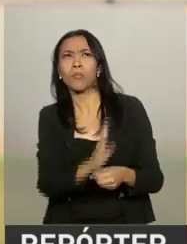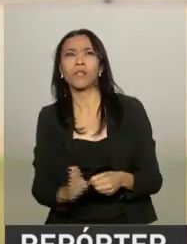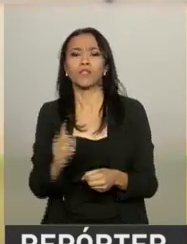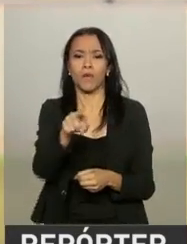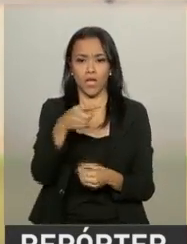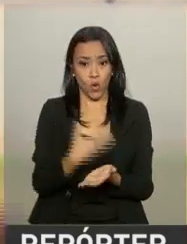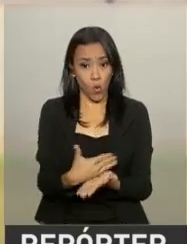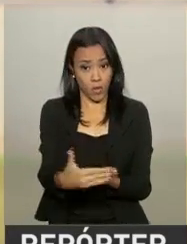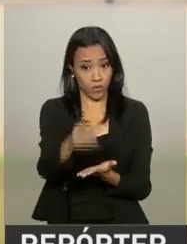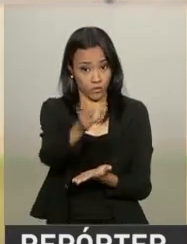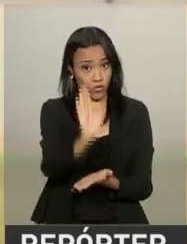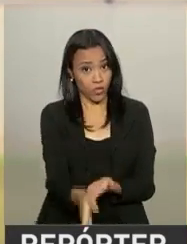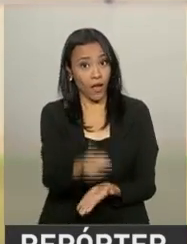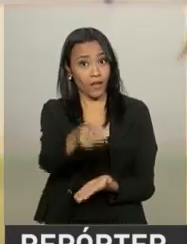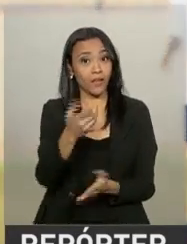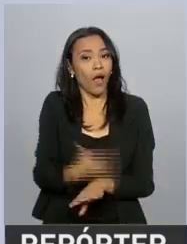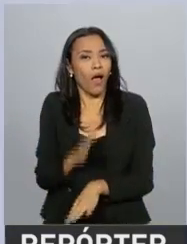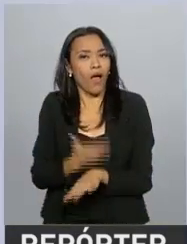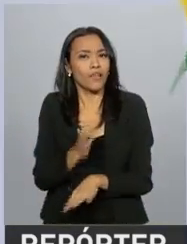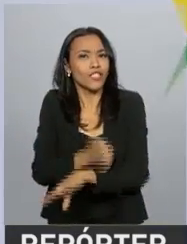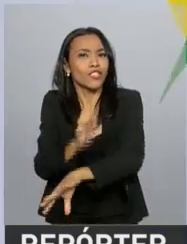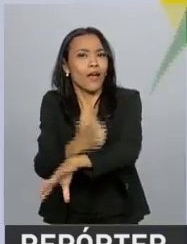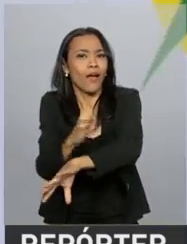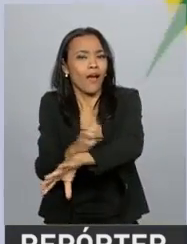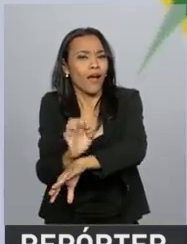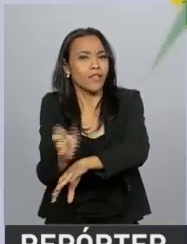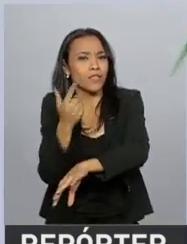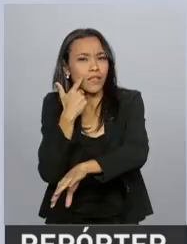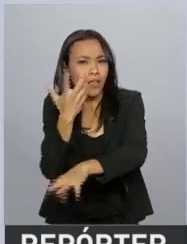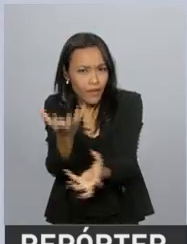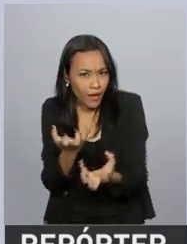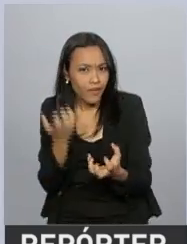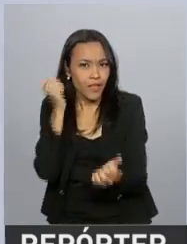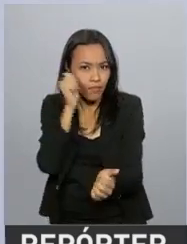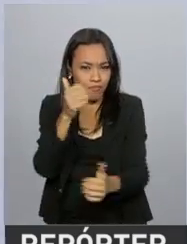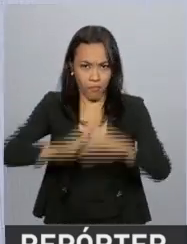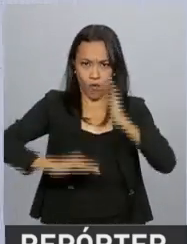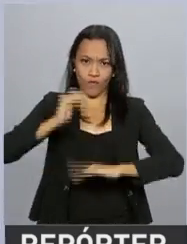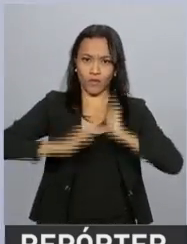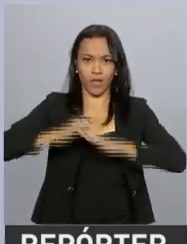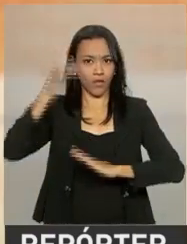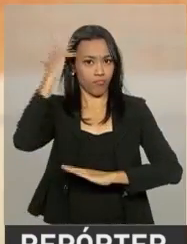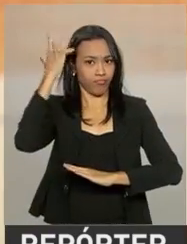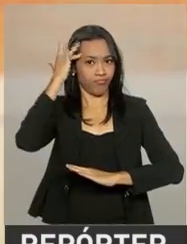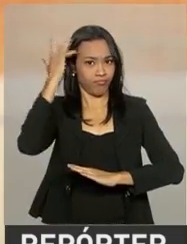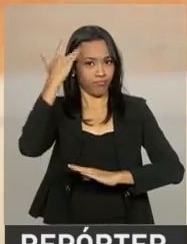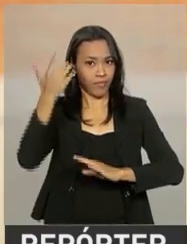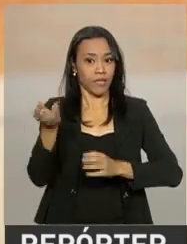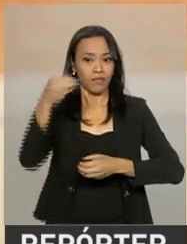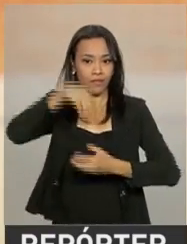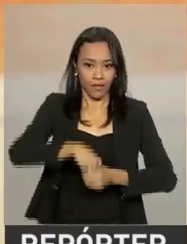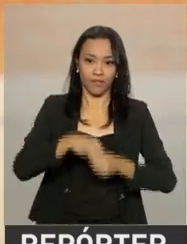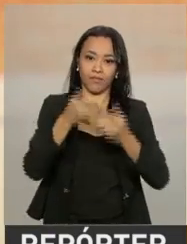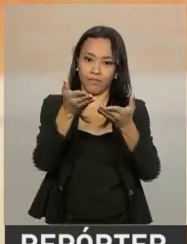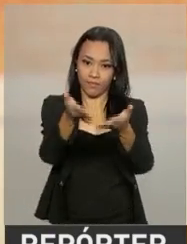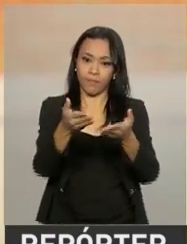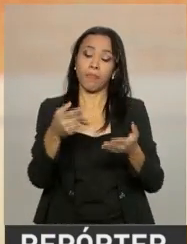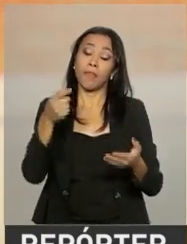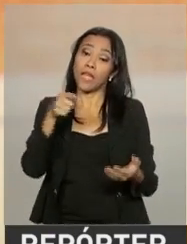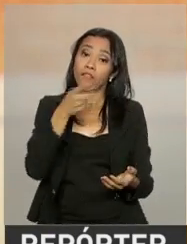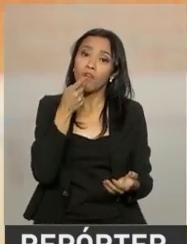começou no programa e já faz estágio para se tornar atleta de alto rendimento das Forças Armadas. Esse segundo tempo é um programa